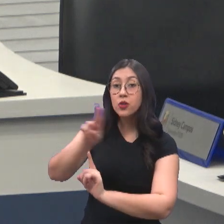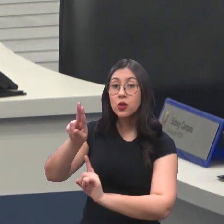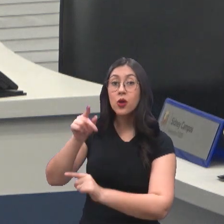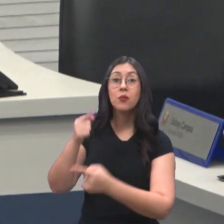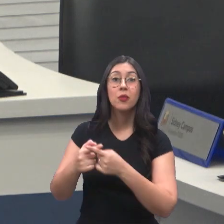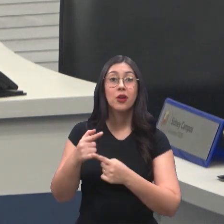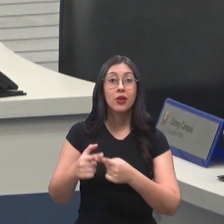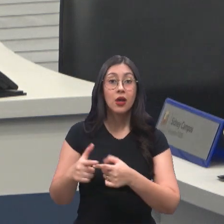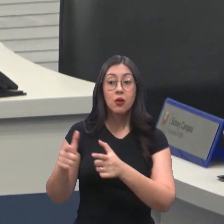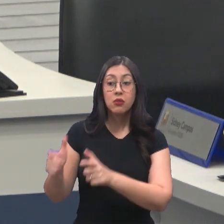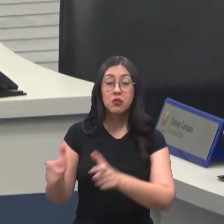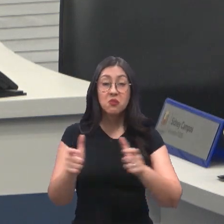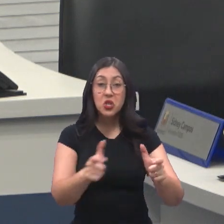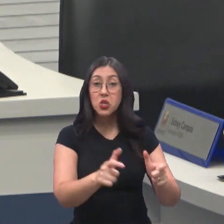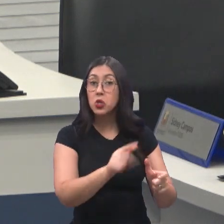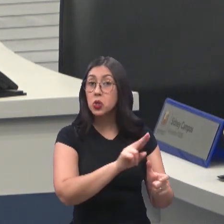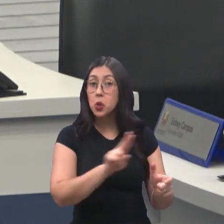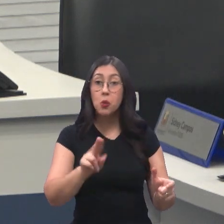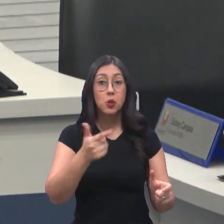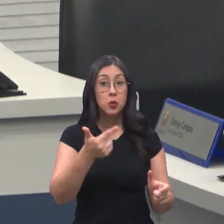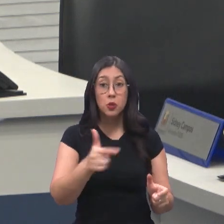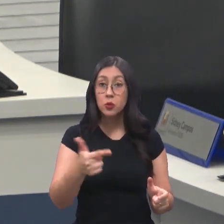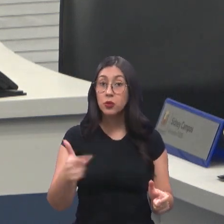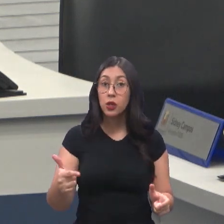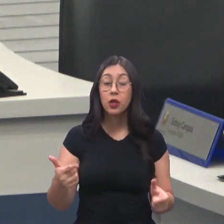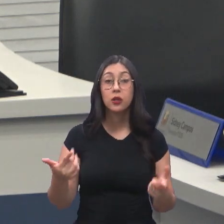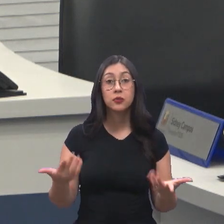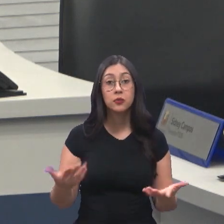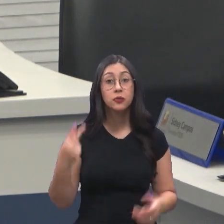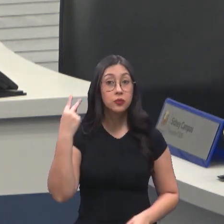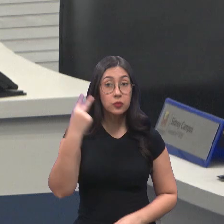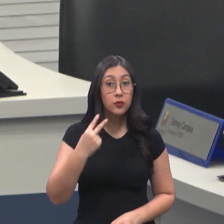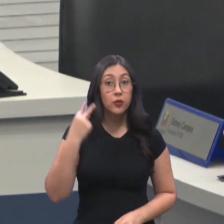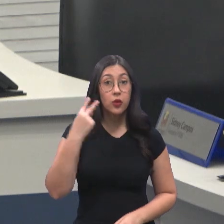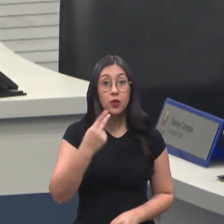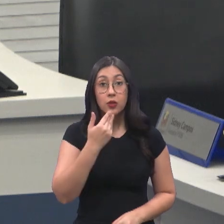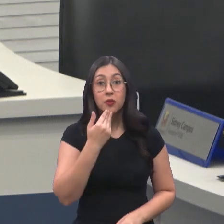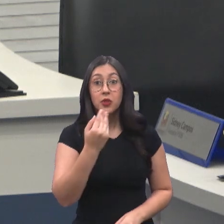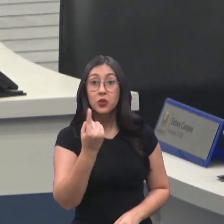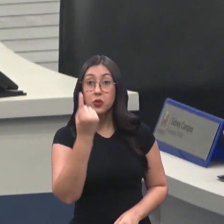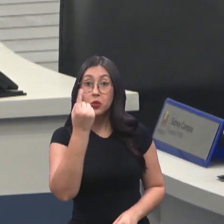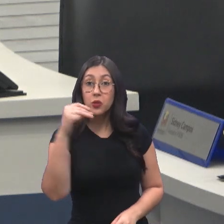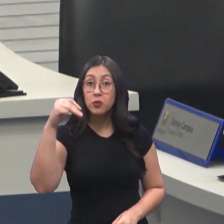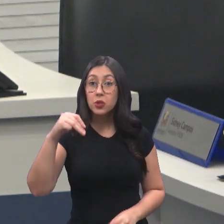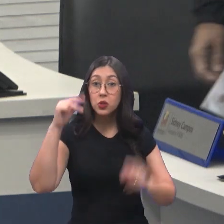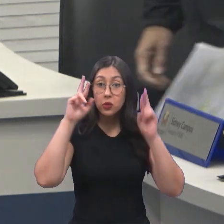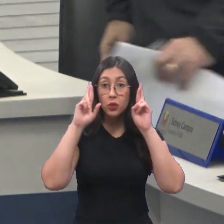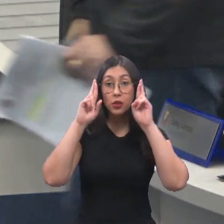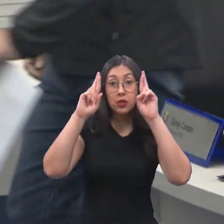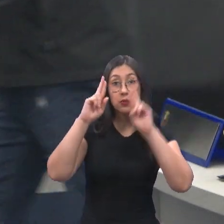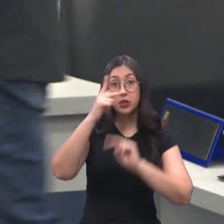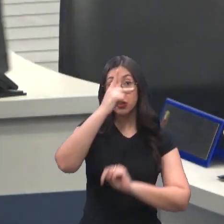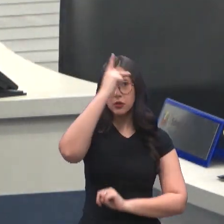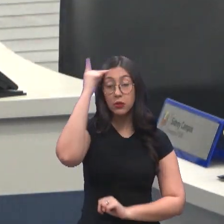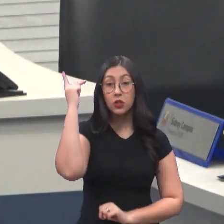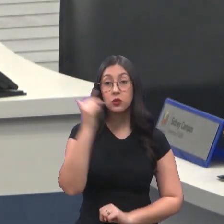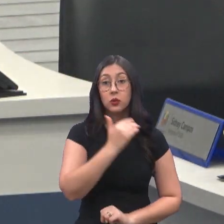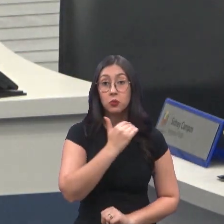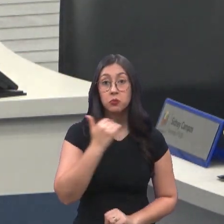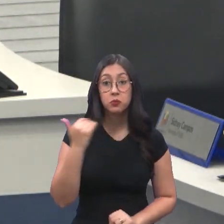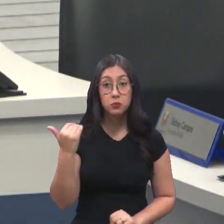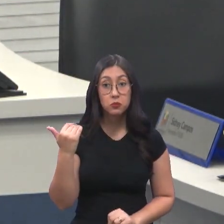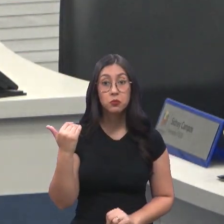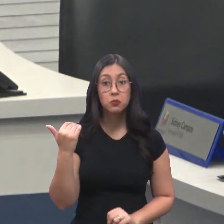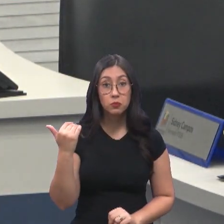não estão nomeados. Nós estamos aqui, os vereadores, pedindo um minuto de silêncio de pessoas que que faleceram, que